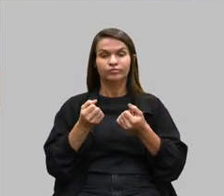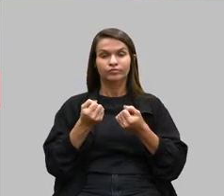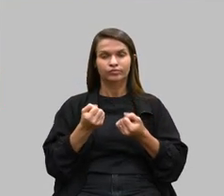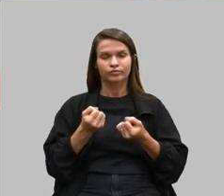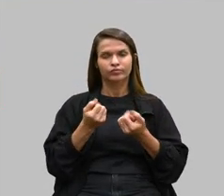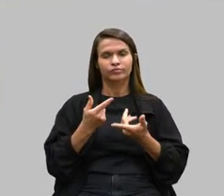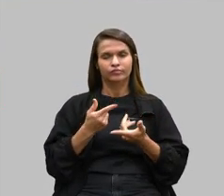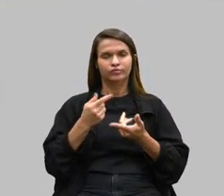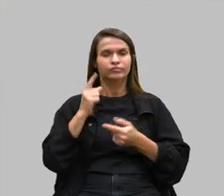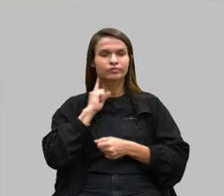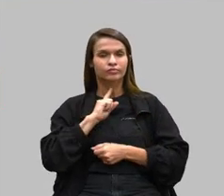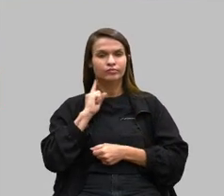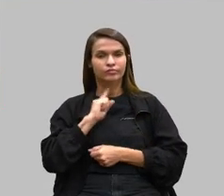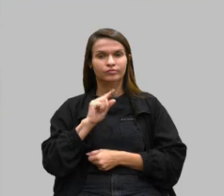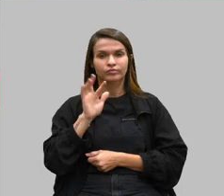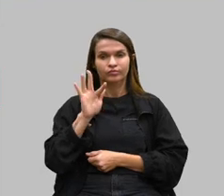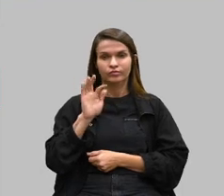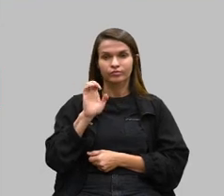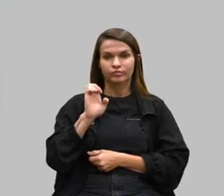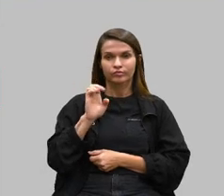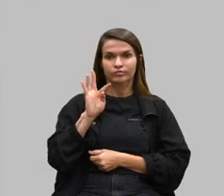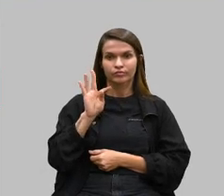Gerais fet seng